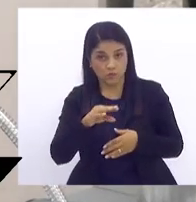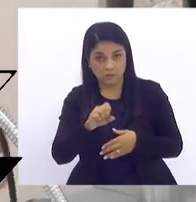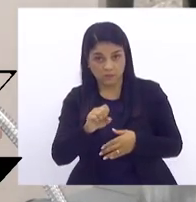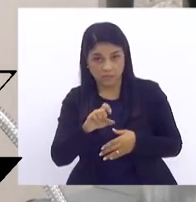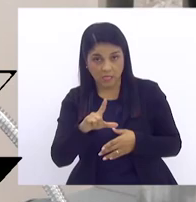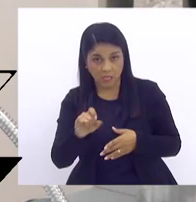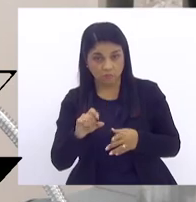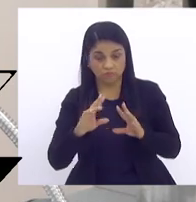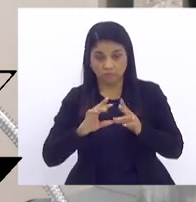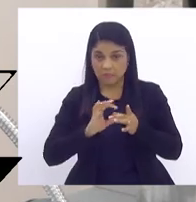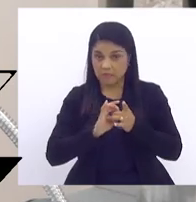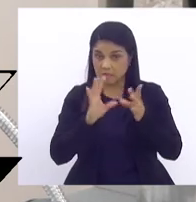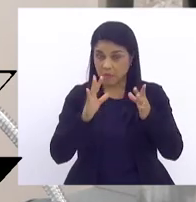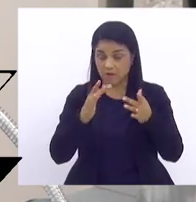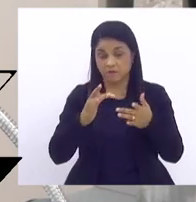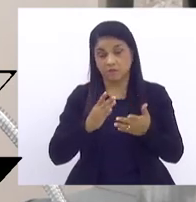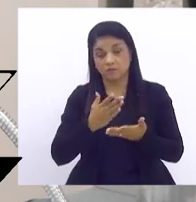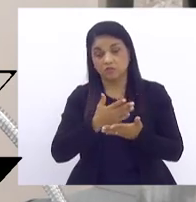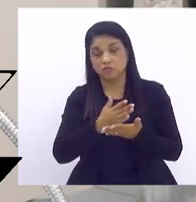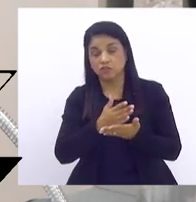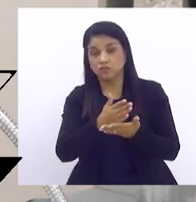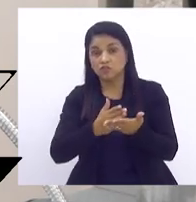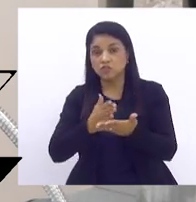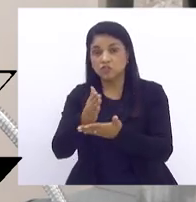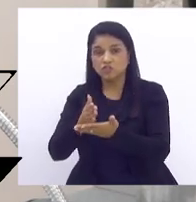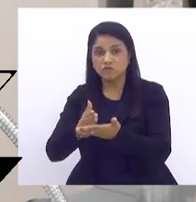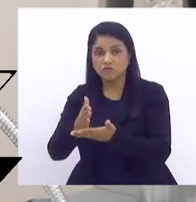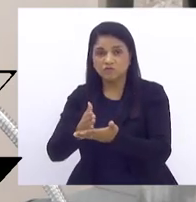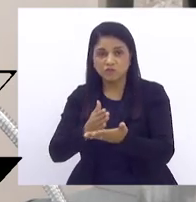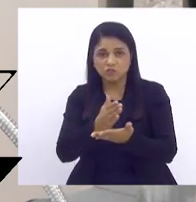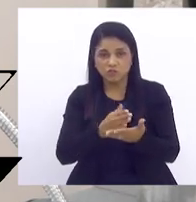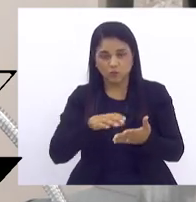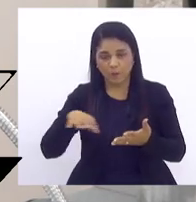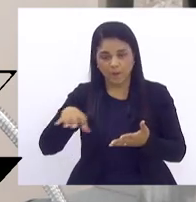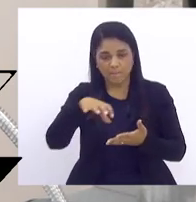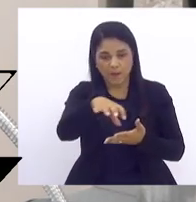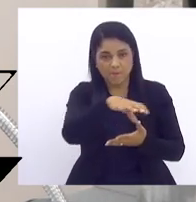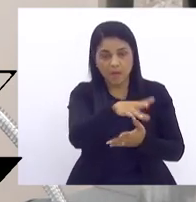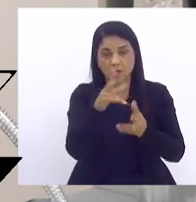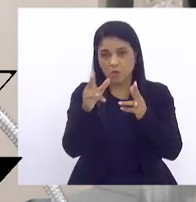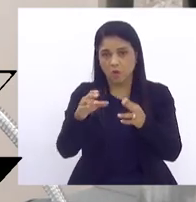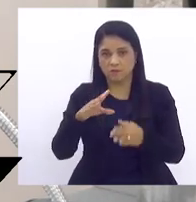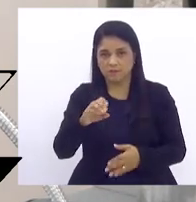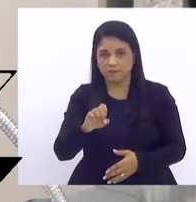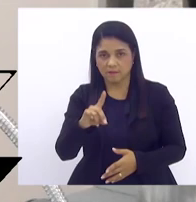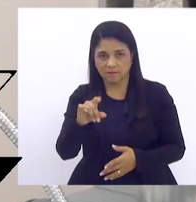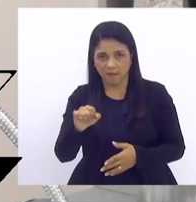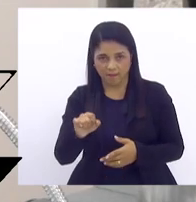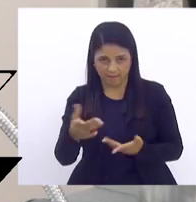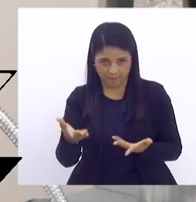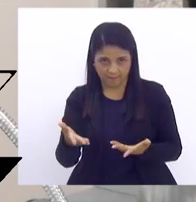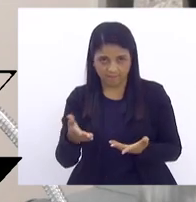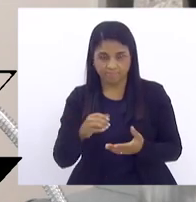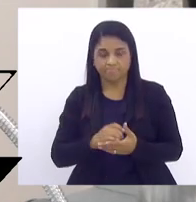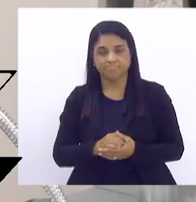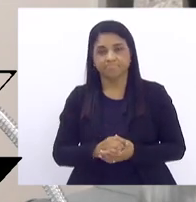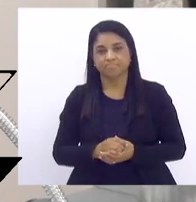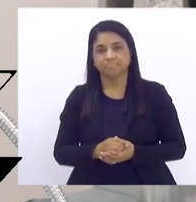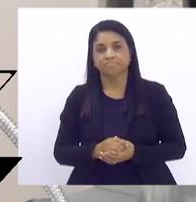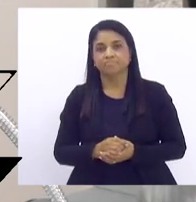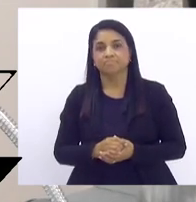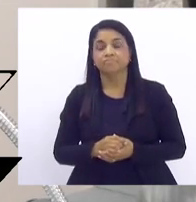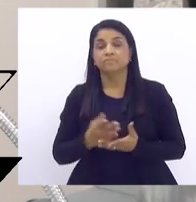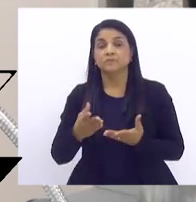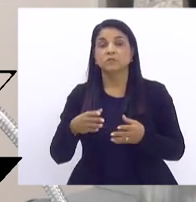fica dividido, assim como foi no processo da SEDAI ali, da remodelagem do serviço de concessão. Então, acho que, jogando